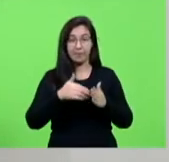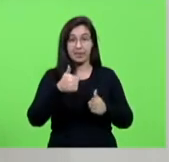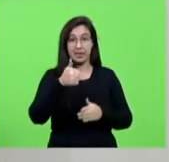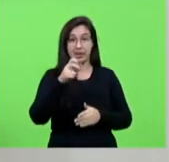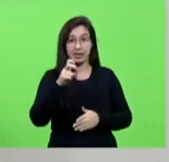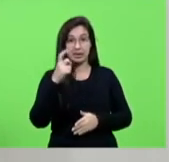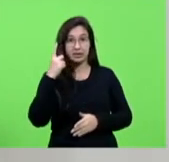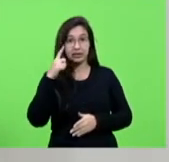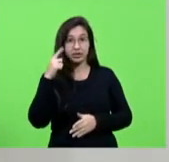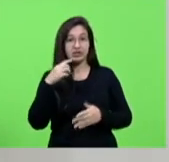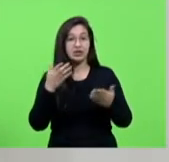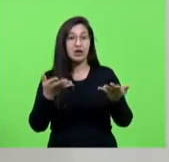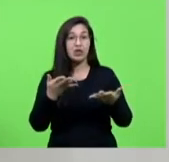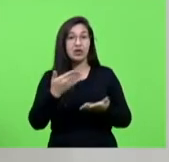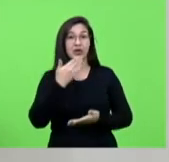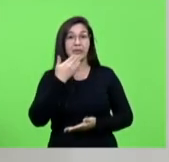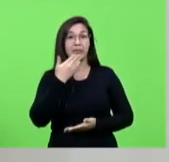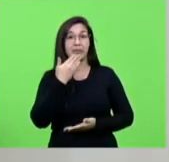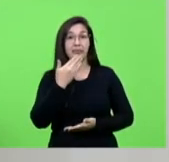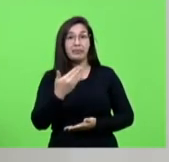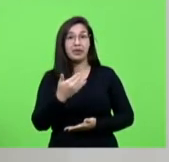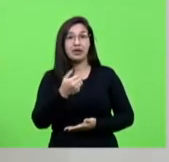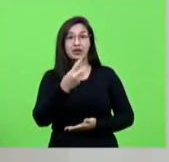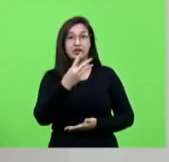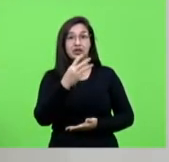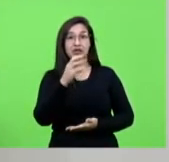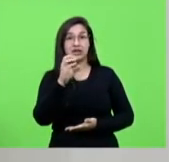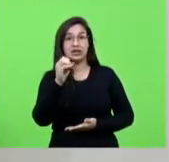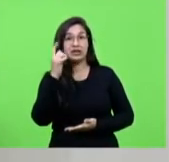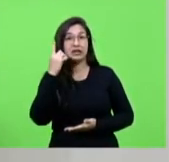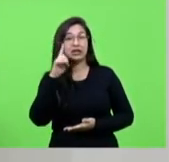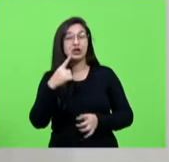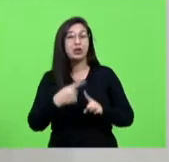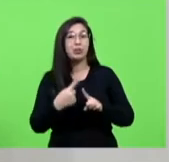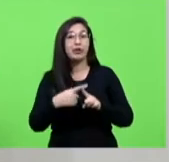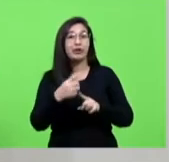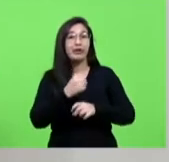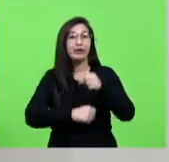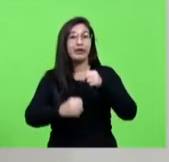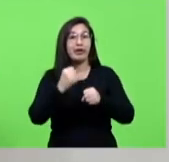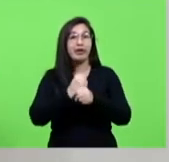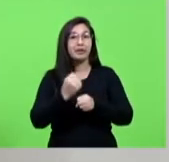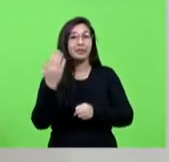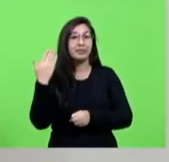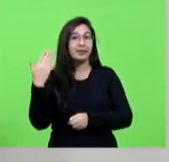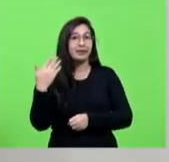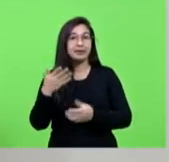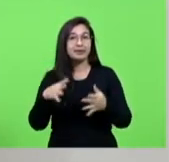eles estão requerendo uma férias de 30 dias, porque ano passado eles não tiveram férias.